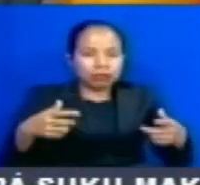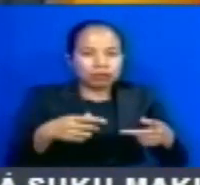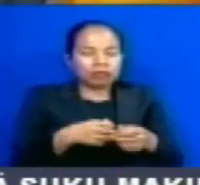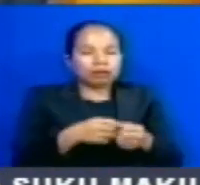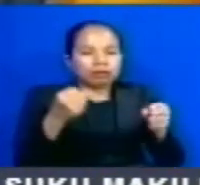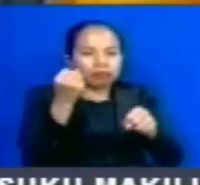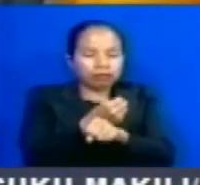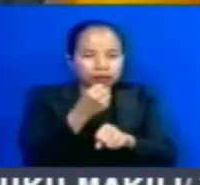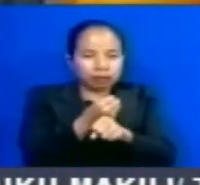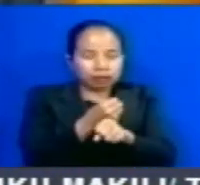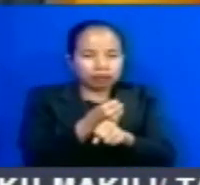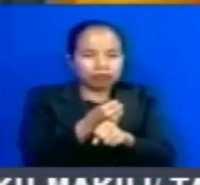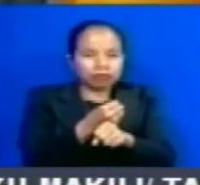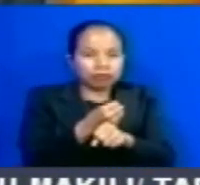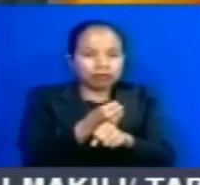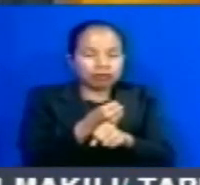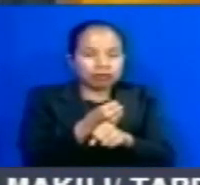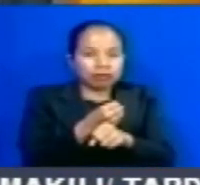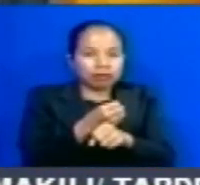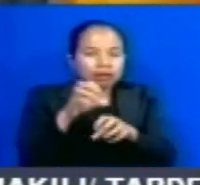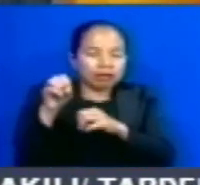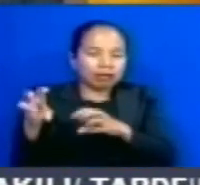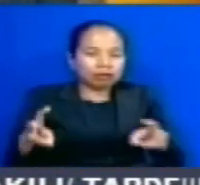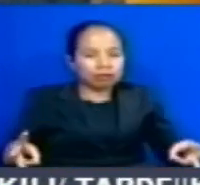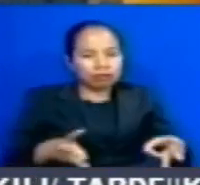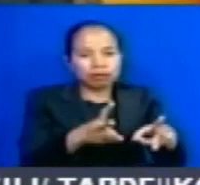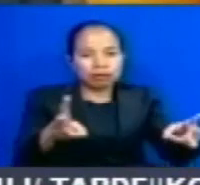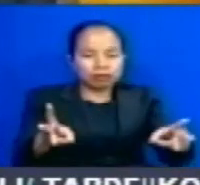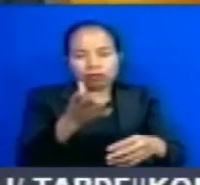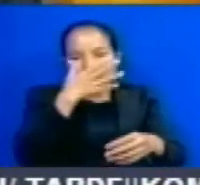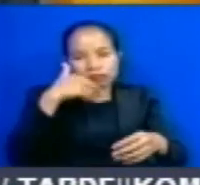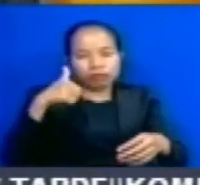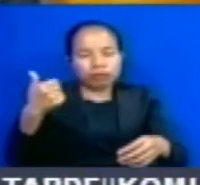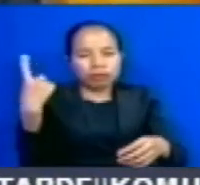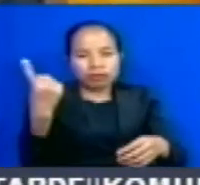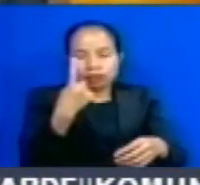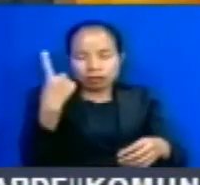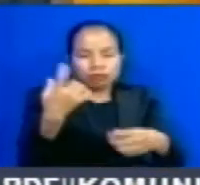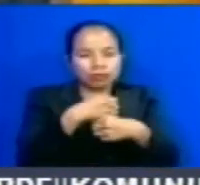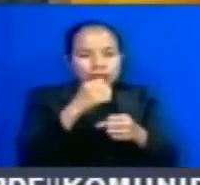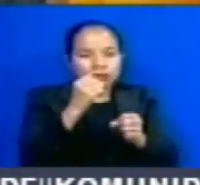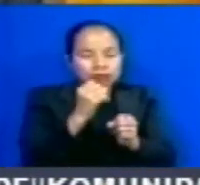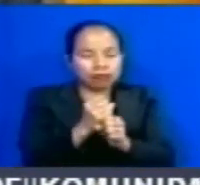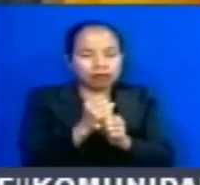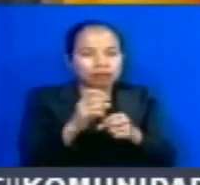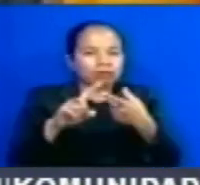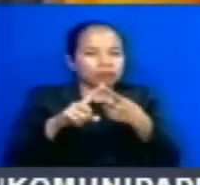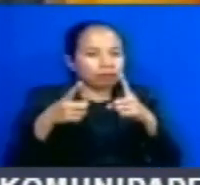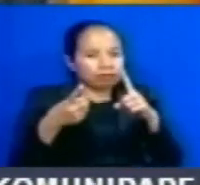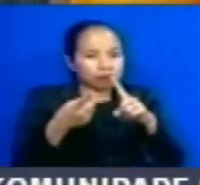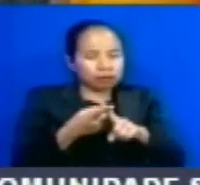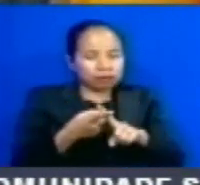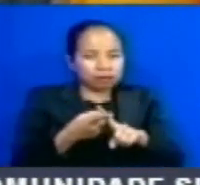klara. Italakon tia dalan, buat kurak dalam barak halom. Mal